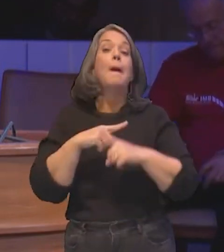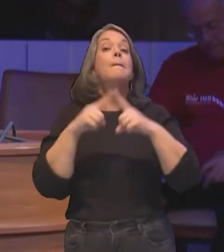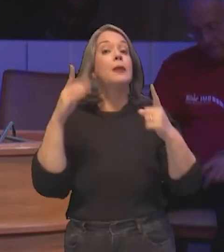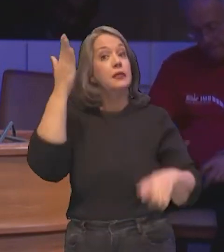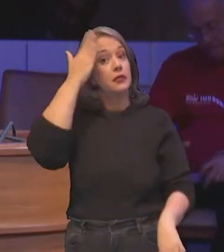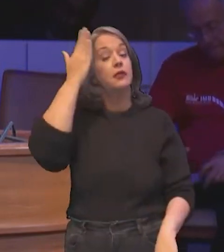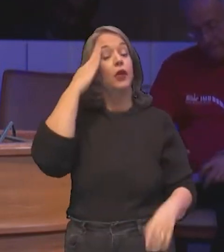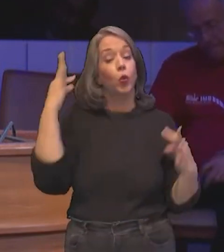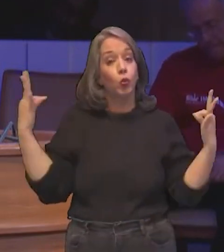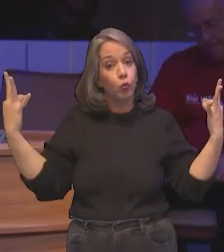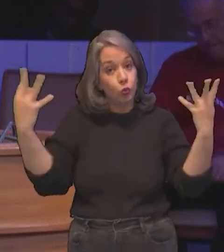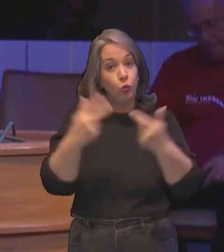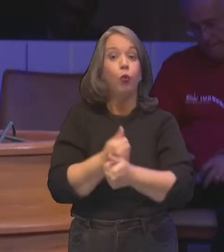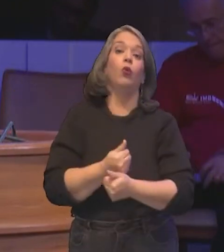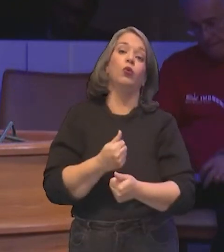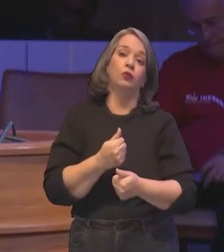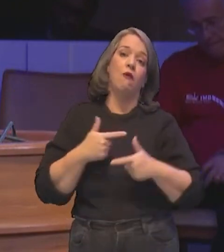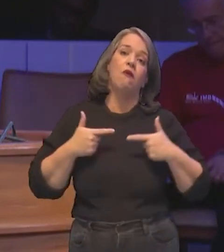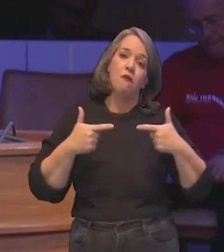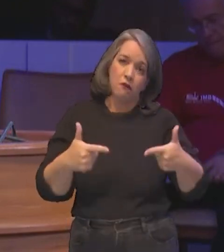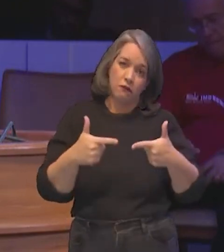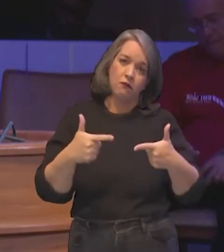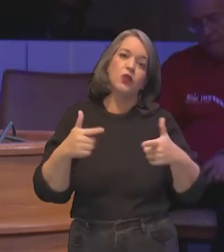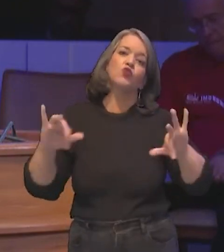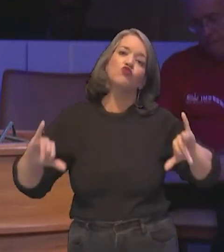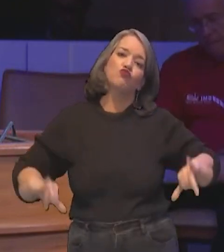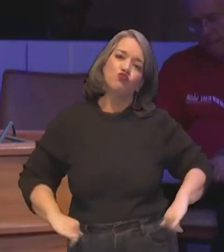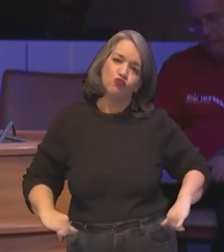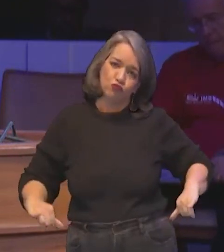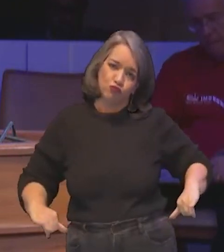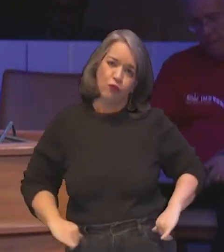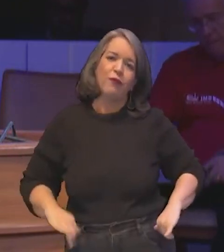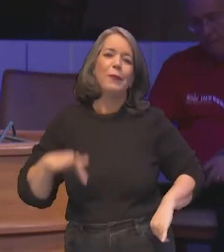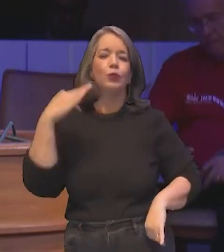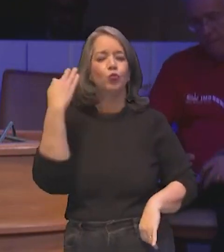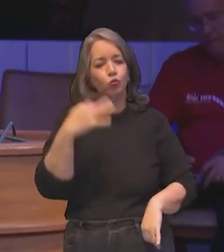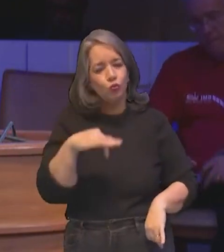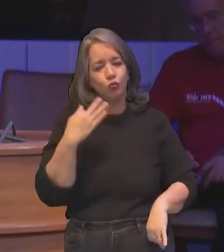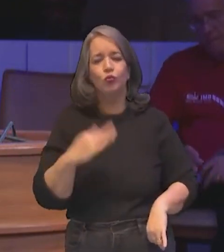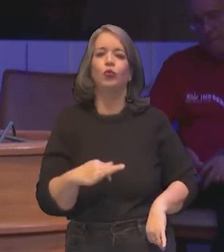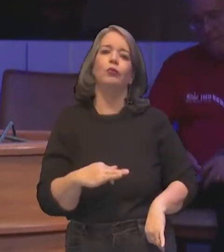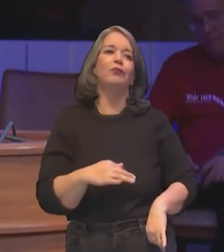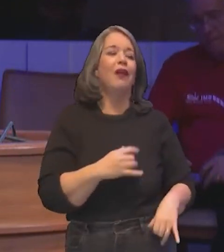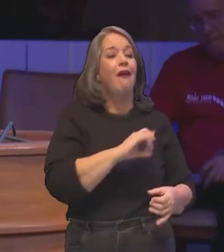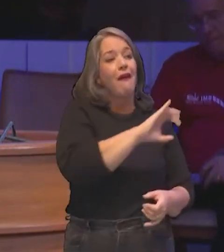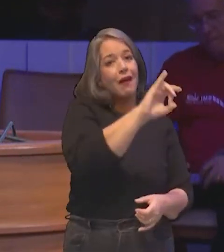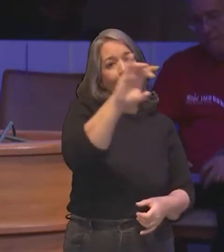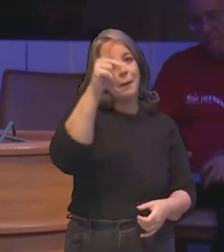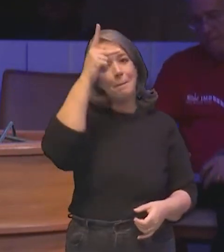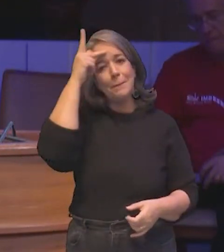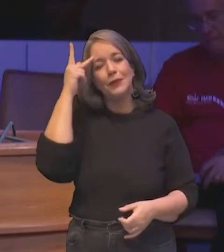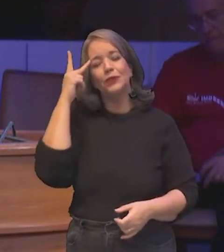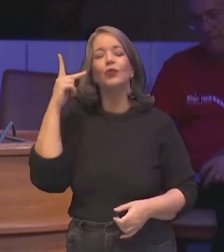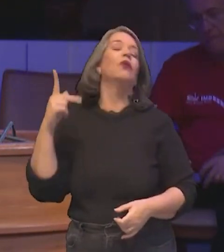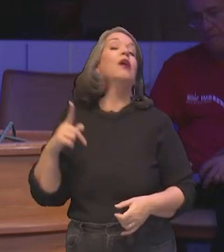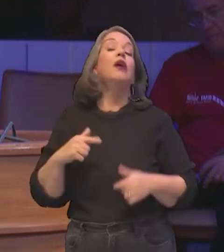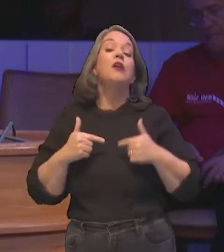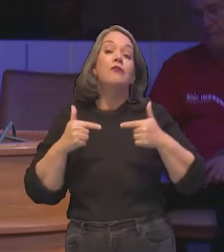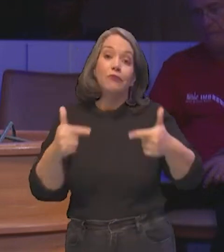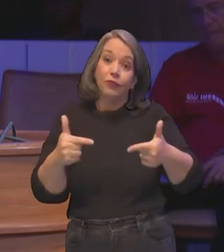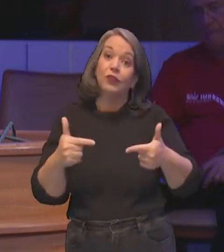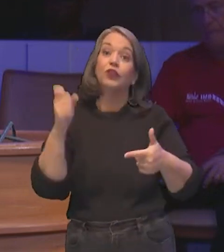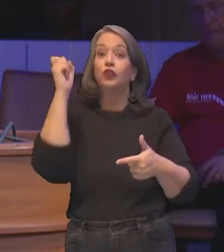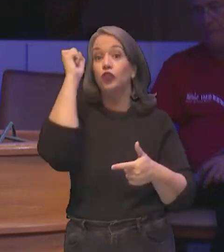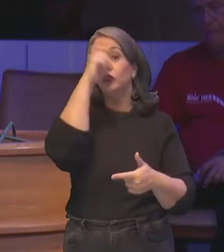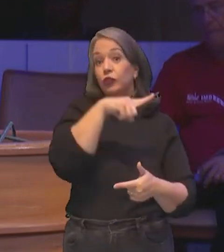dores, todos nós enfrentamos realidades. Trazendo um contexto